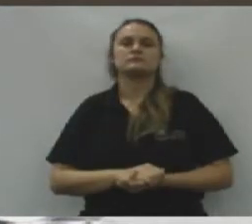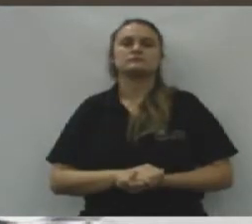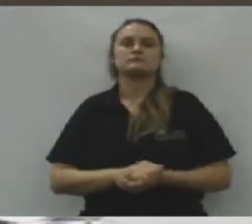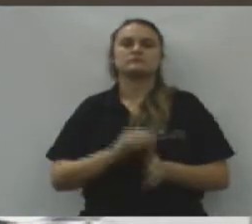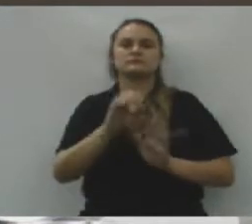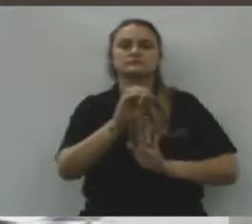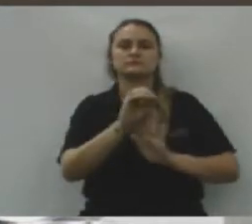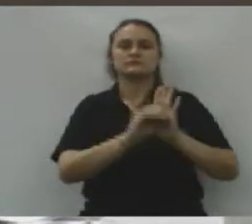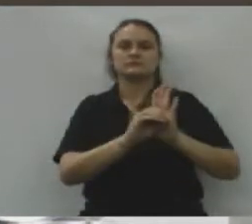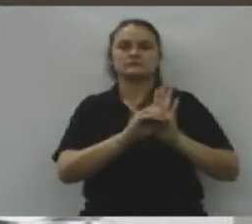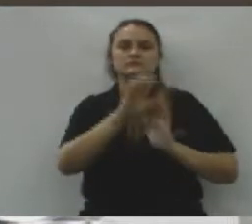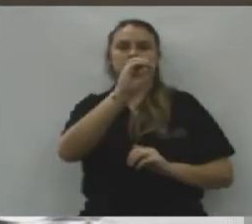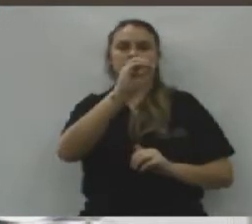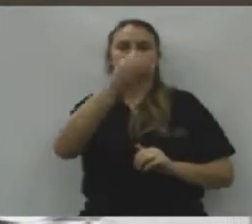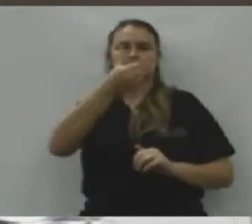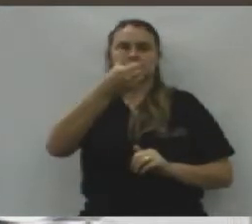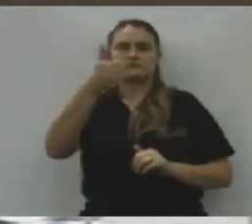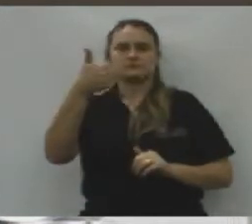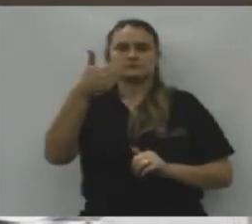Ofício